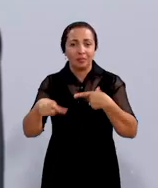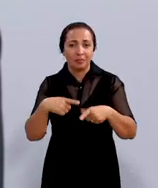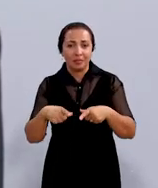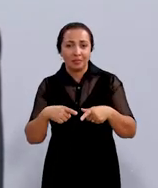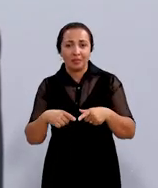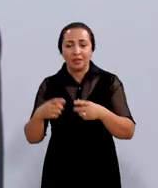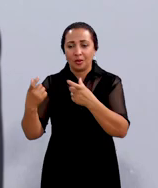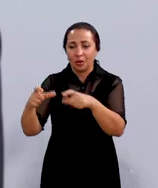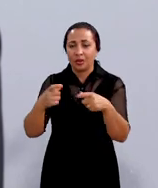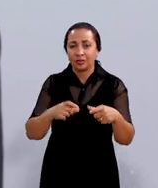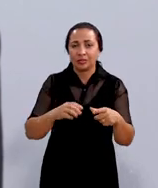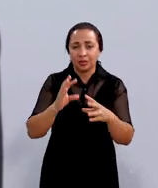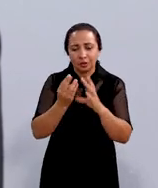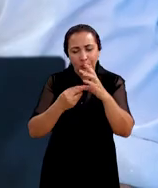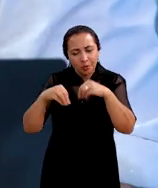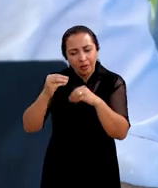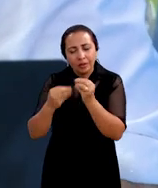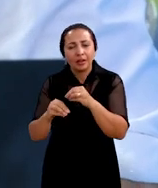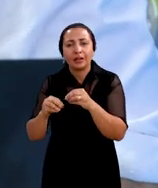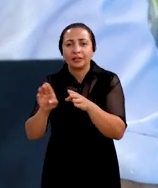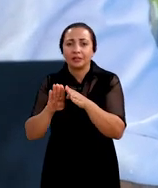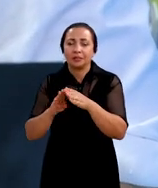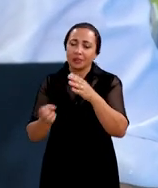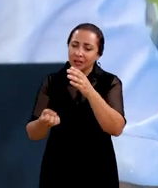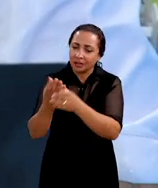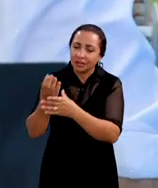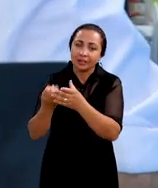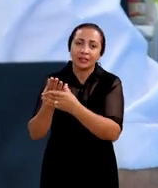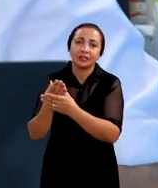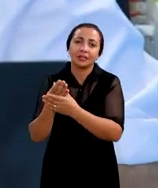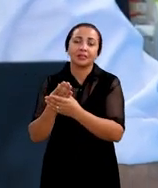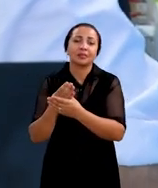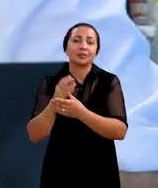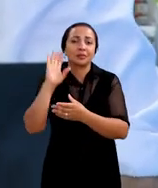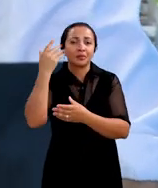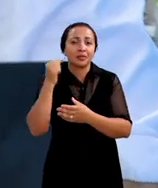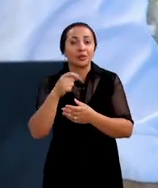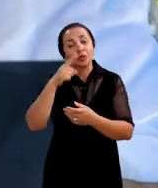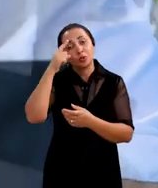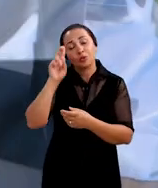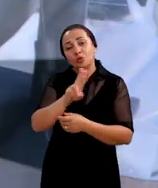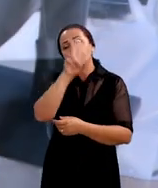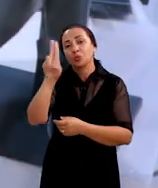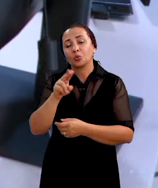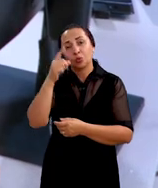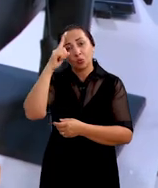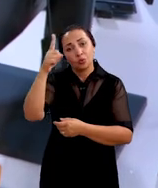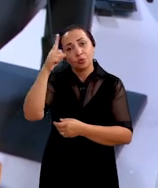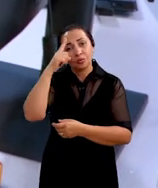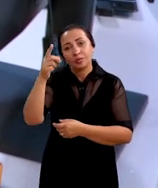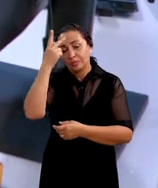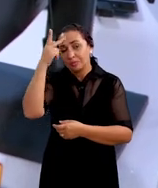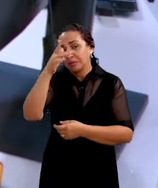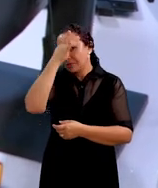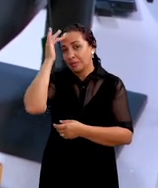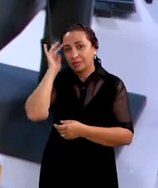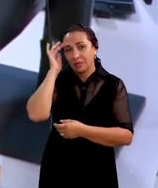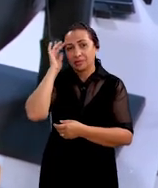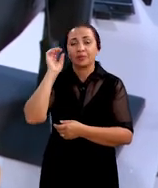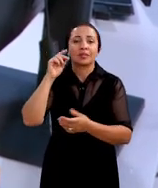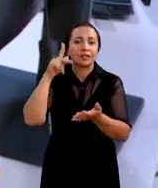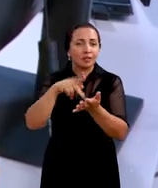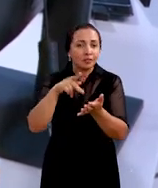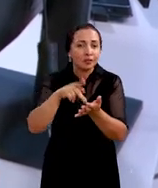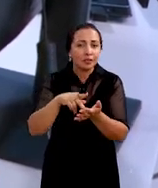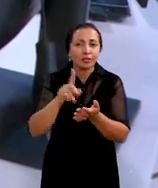de modelar e executar, criar as funções que fossem úteis no dia a dia para